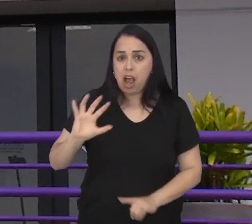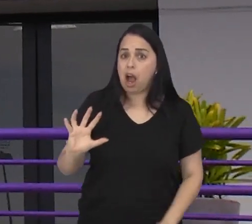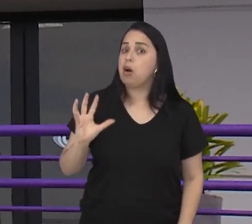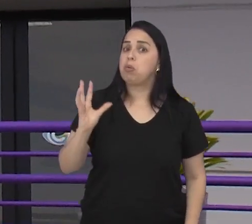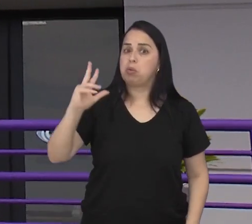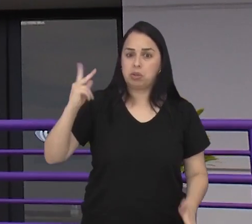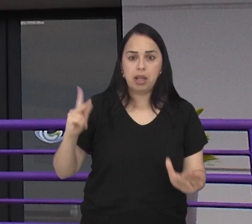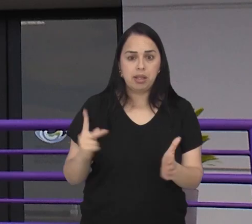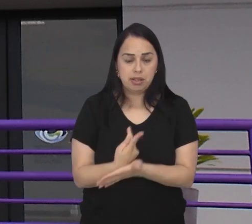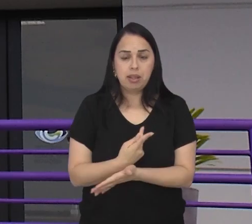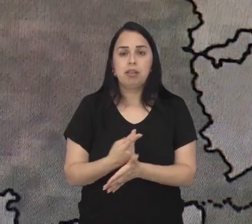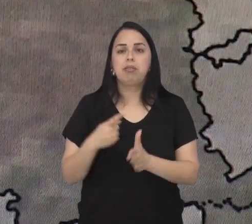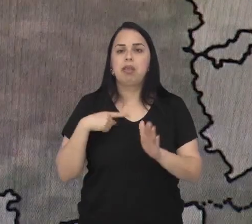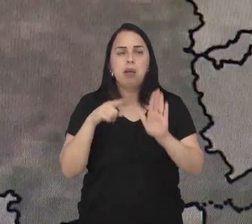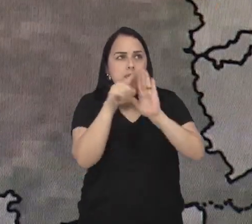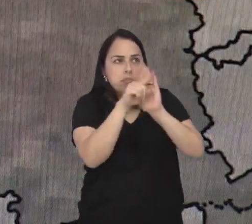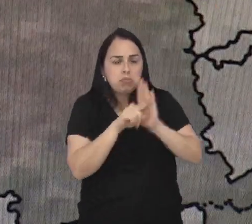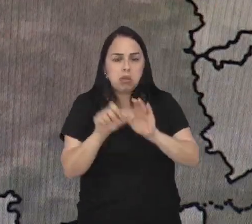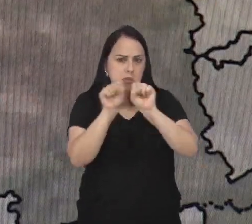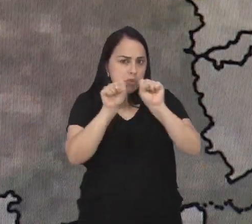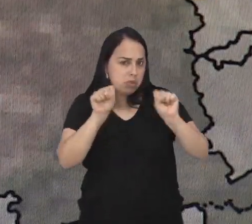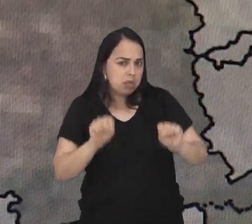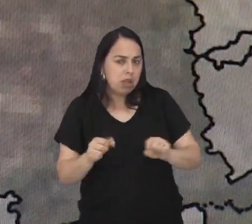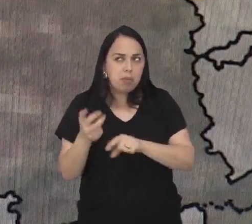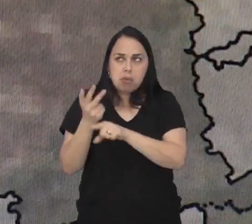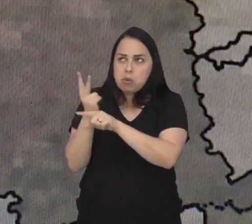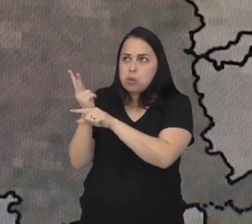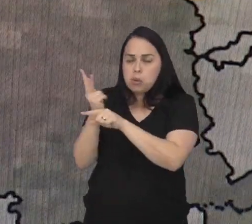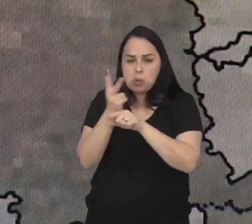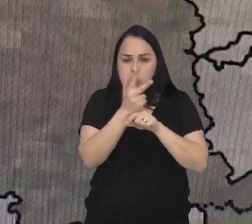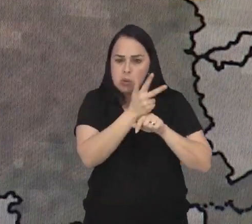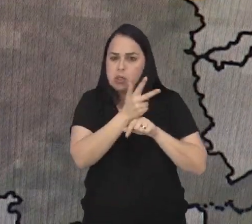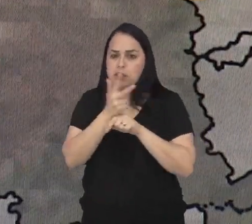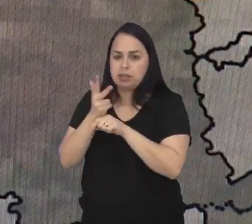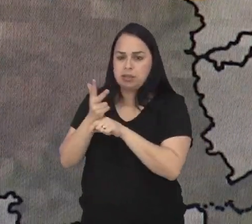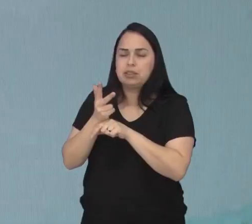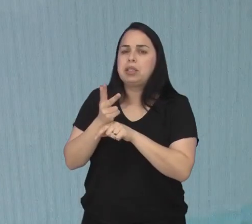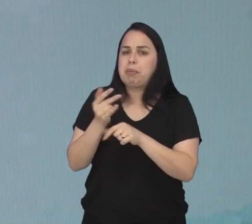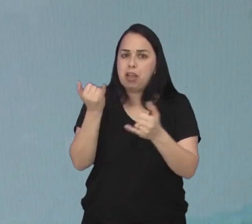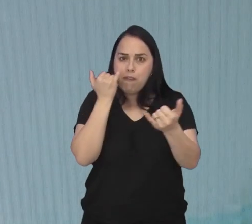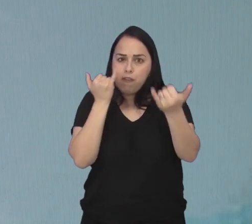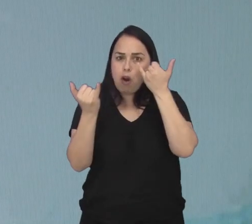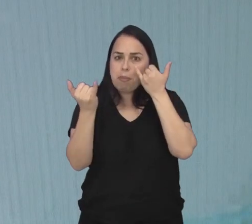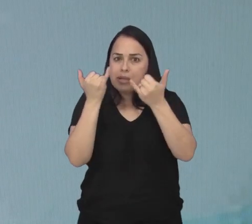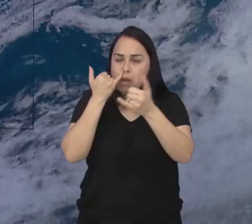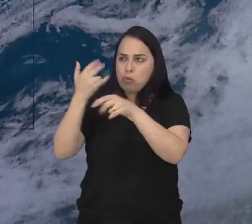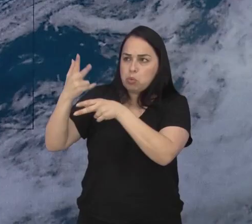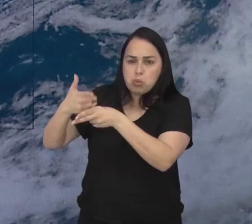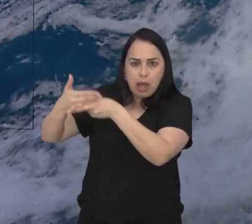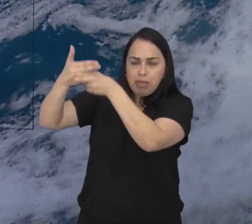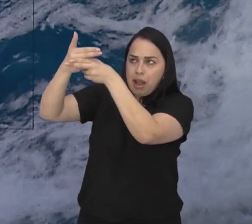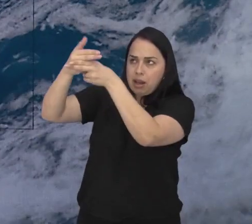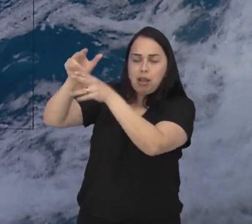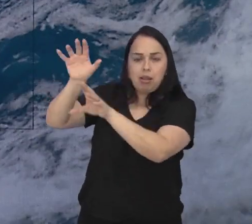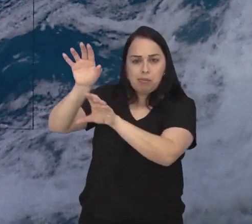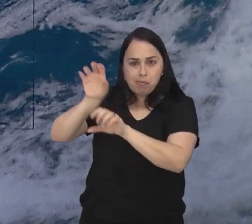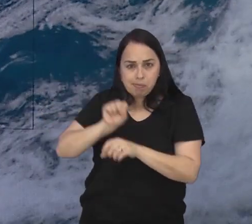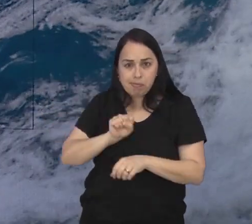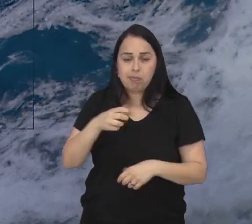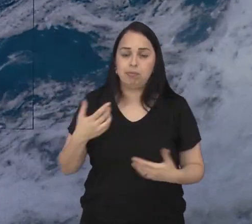de Desastres Naturais, utiliza um sistema com radares meteorológicos, pluviômetros e dados